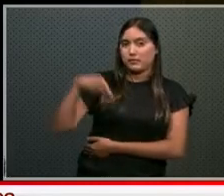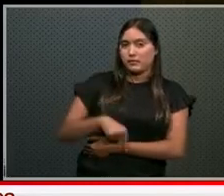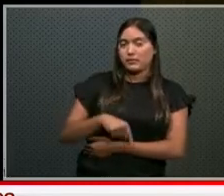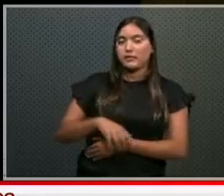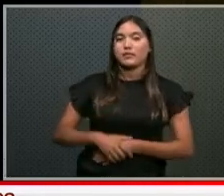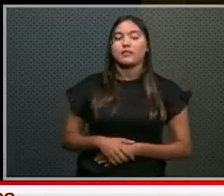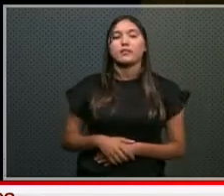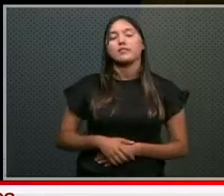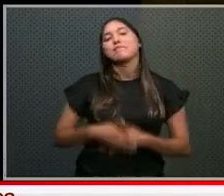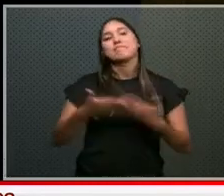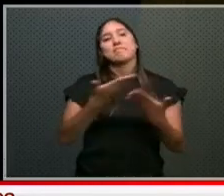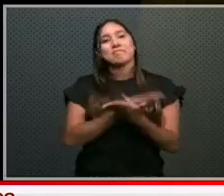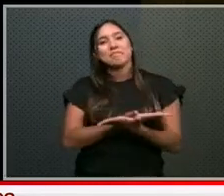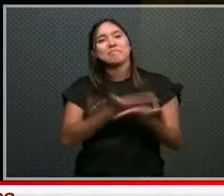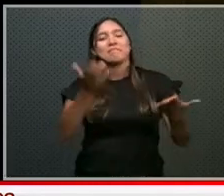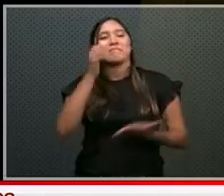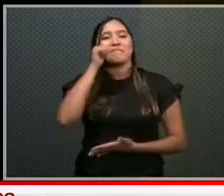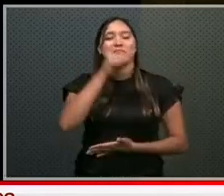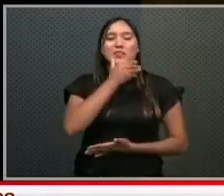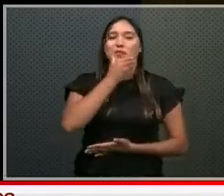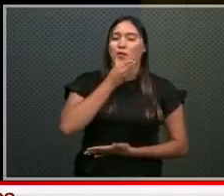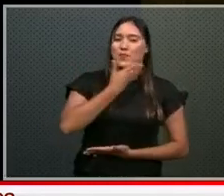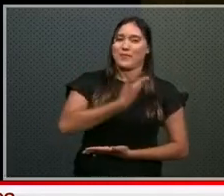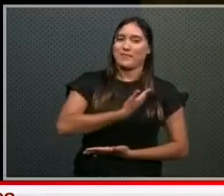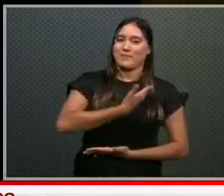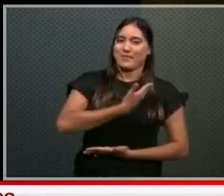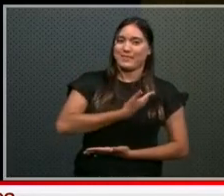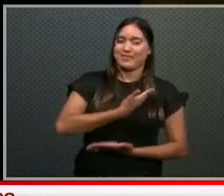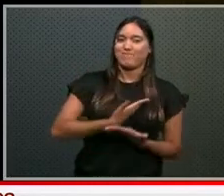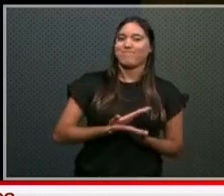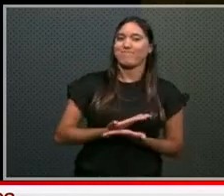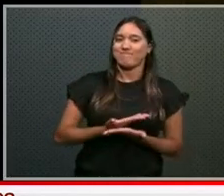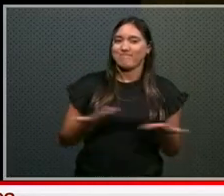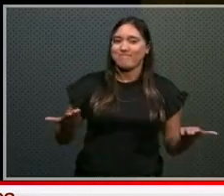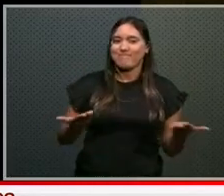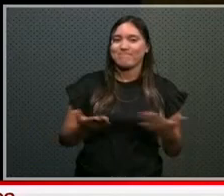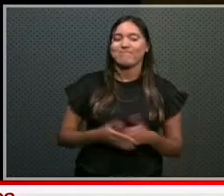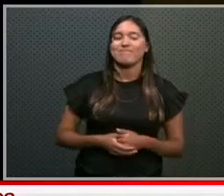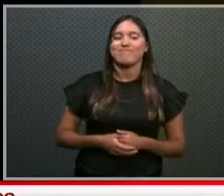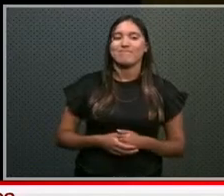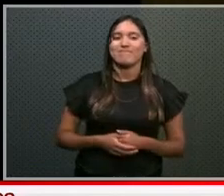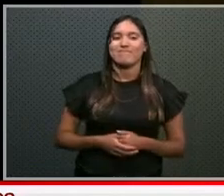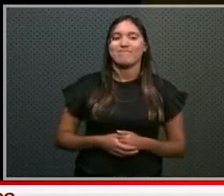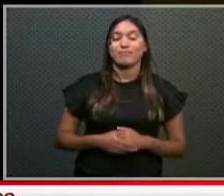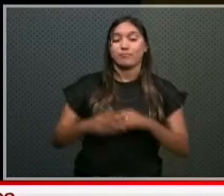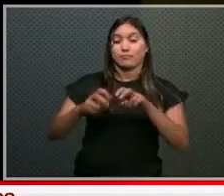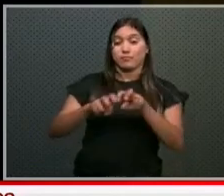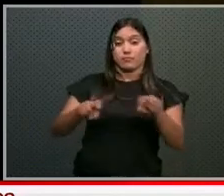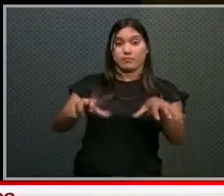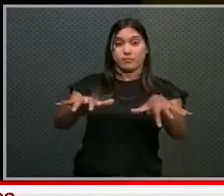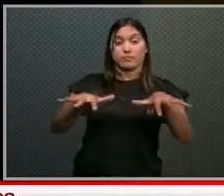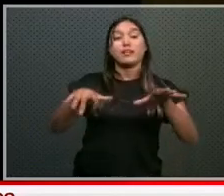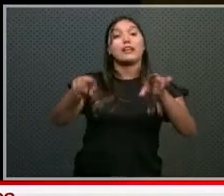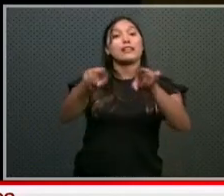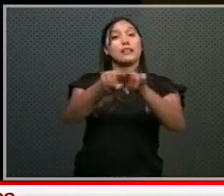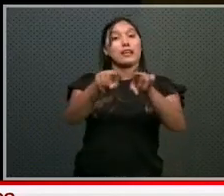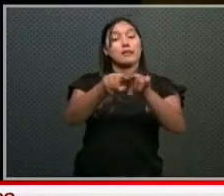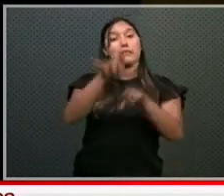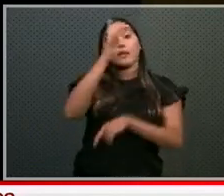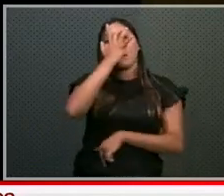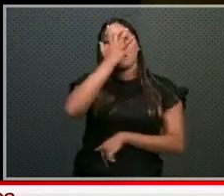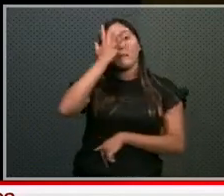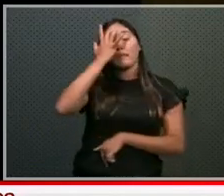senhoras e senhores amigos e amigas tanto na plenária quanto aqueles que nos